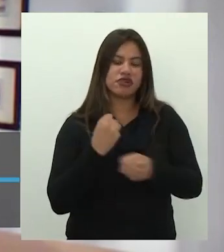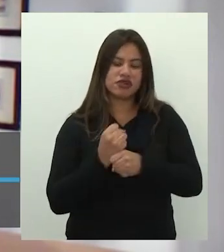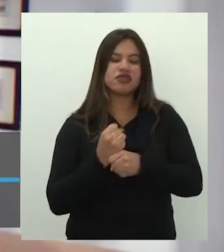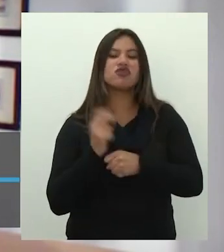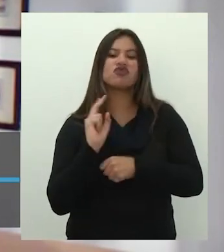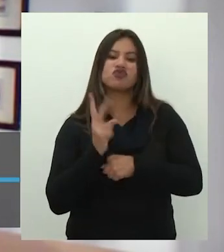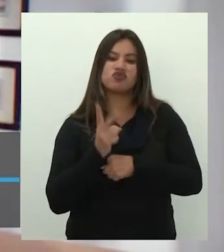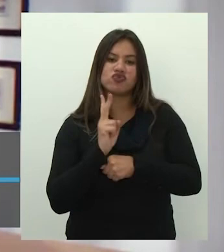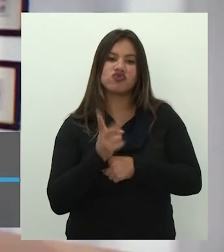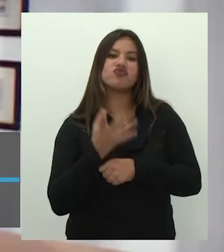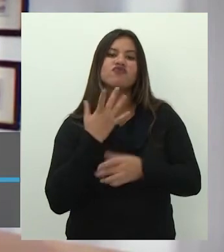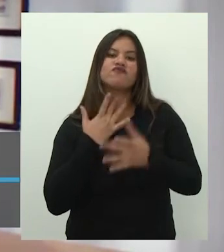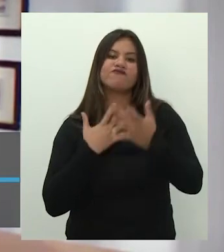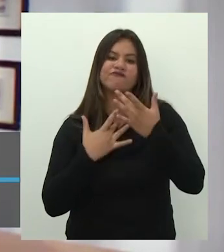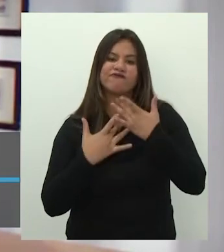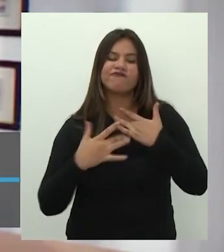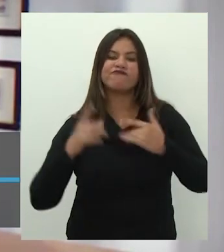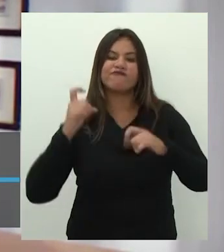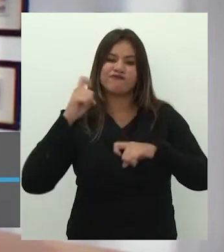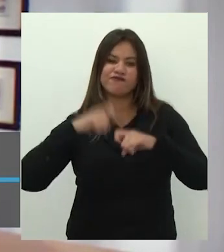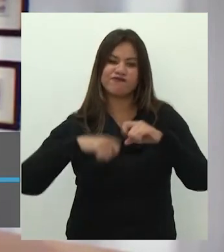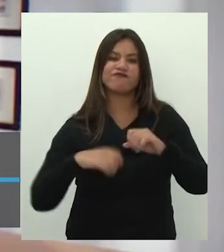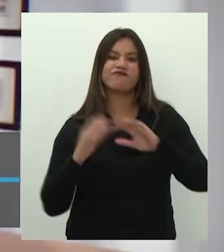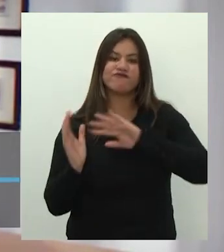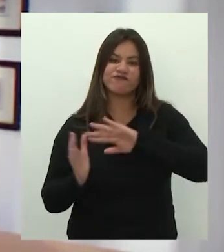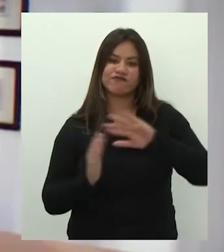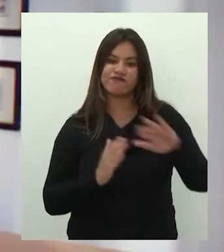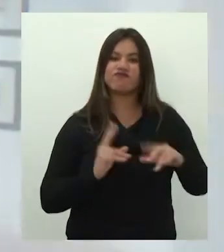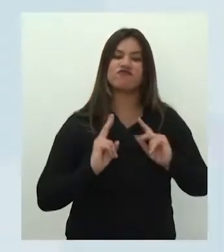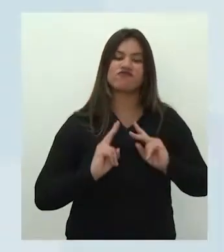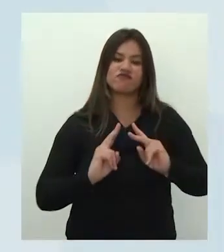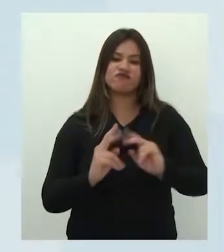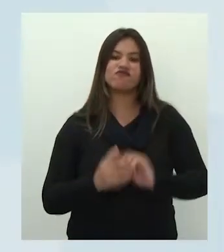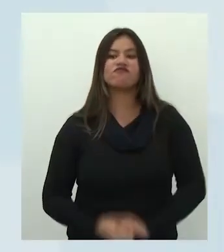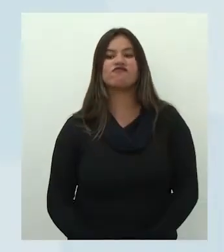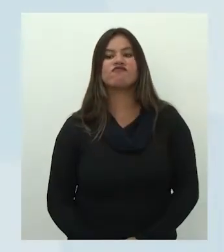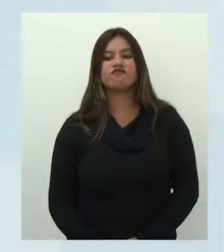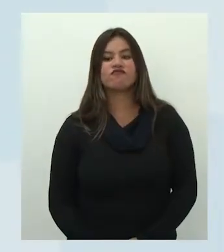então, esse interesse. Próximo, por favor.